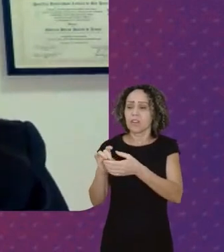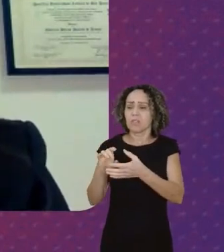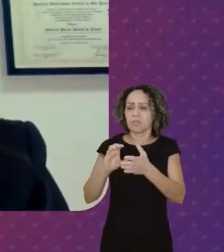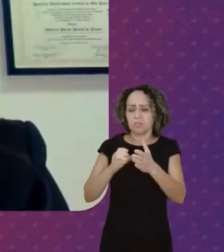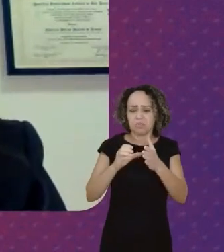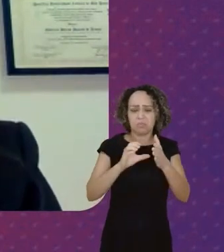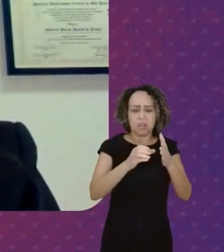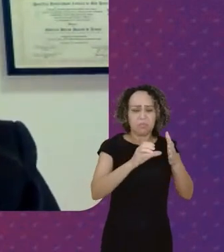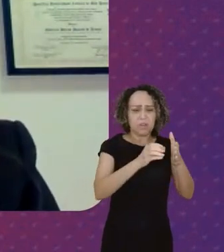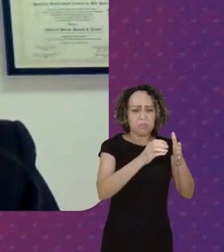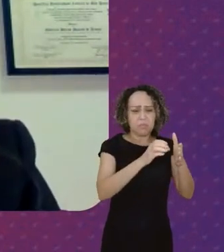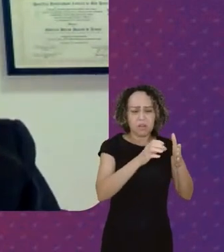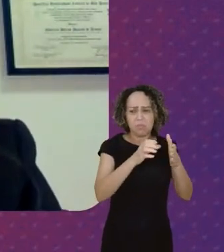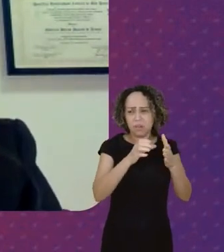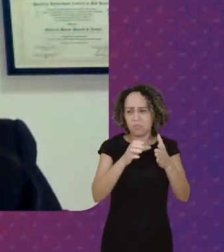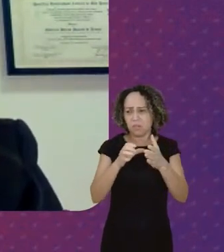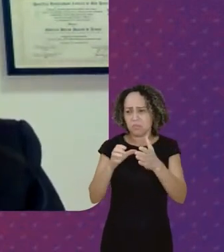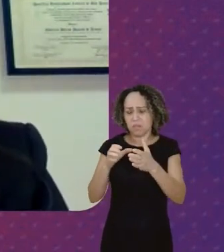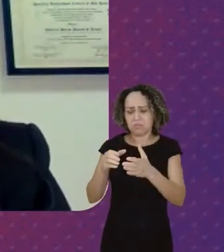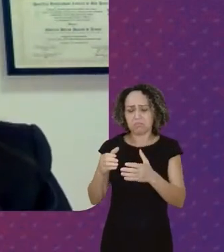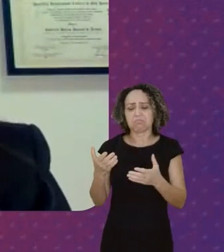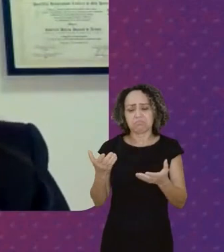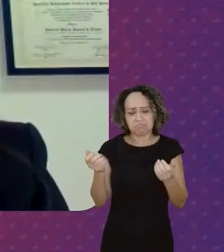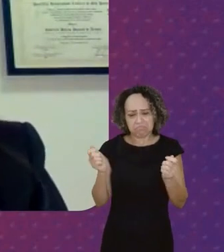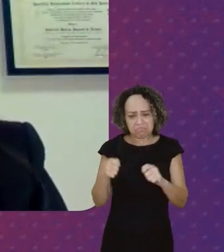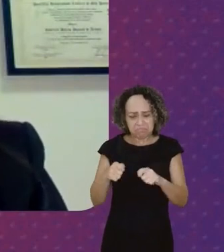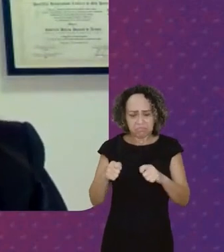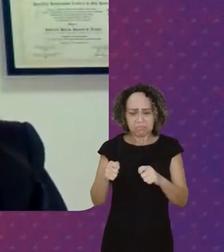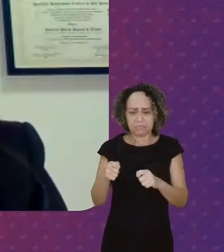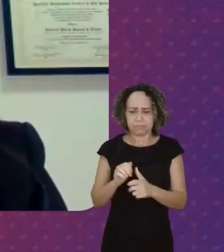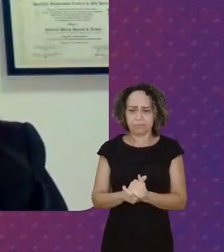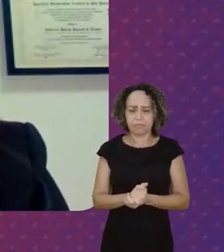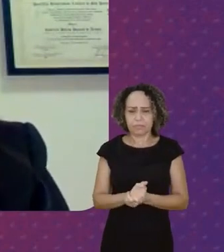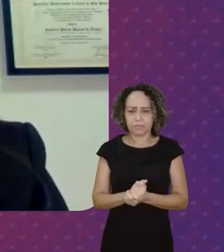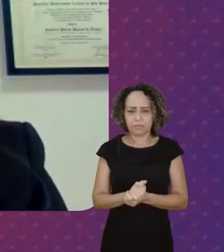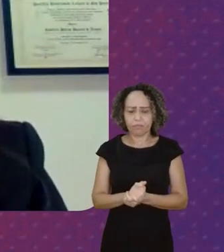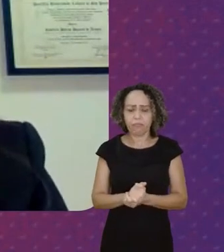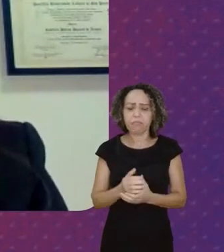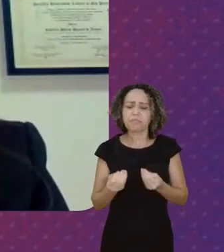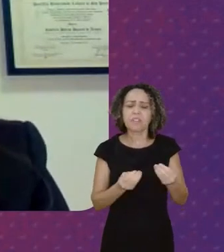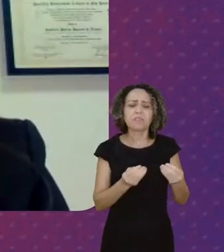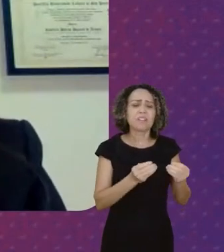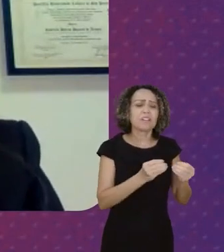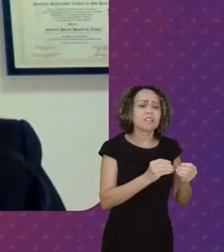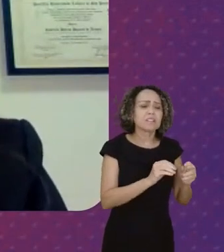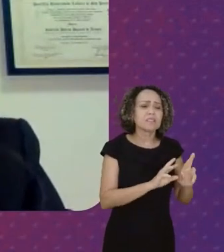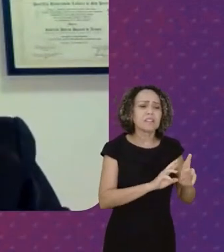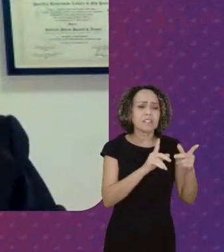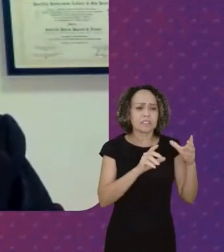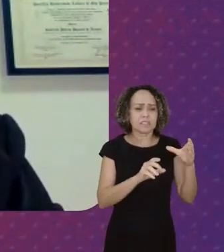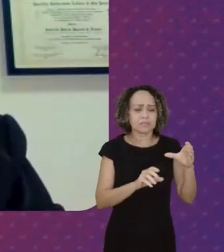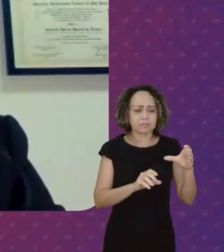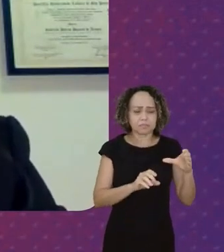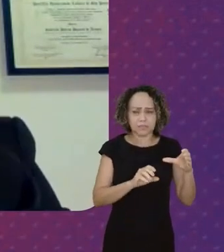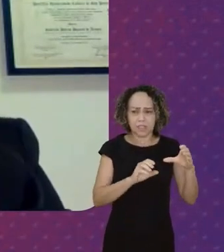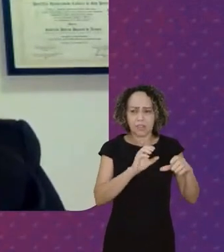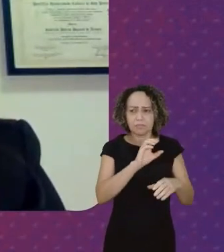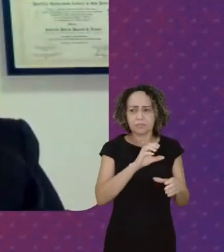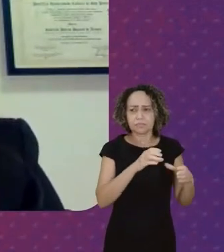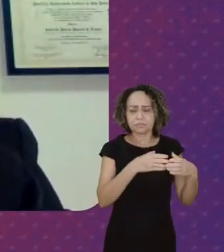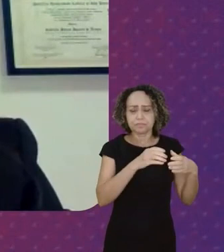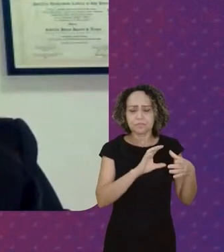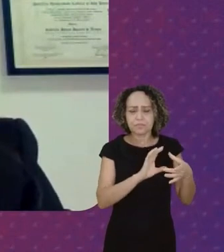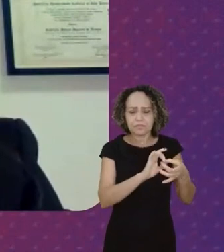sim permanecem permitidas. E qual é a diferença entre as coligações e as federações, né?